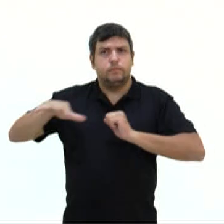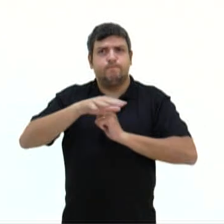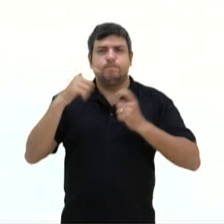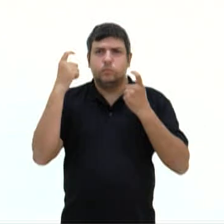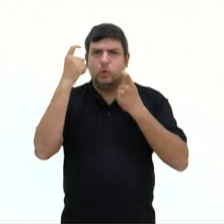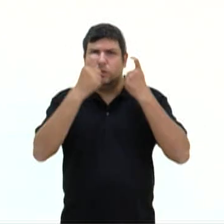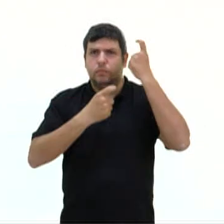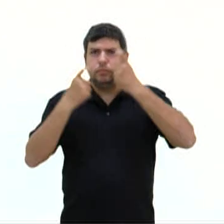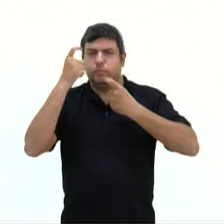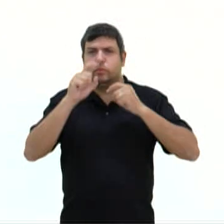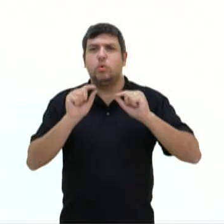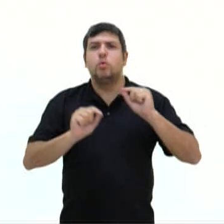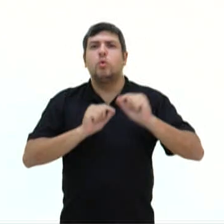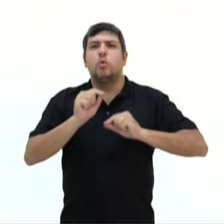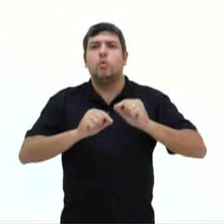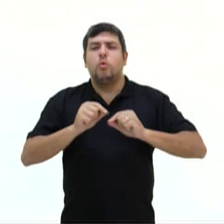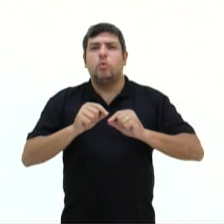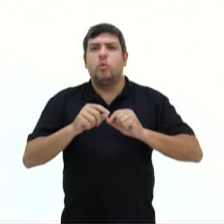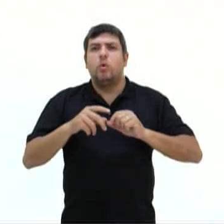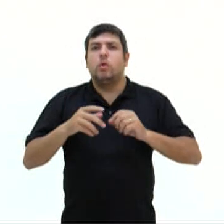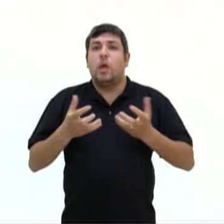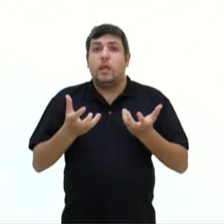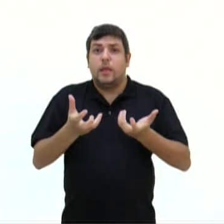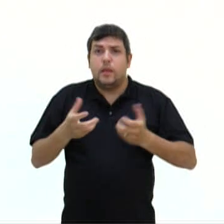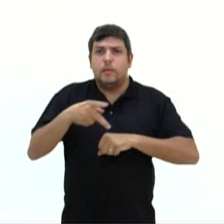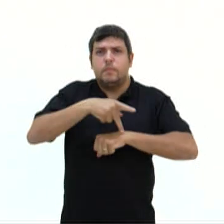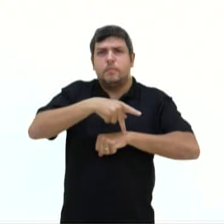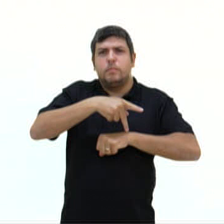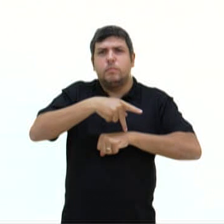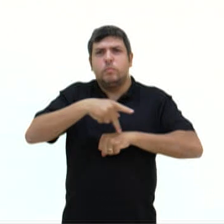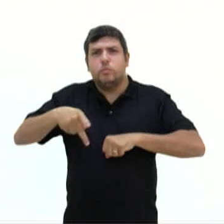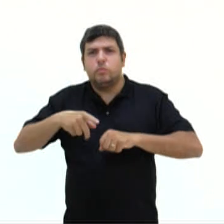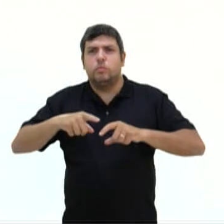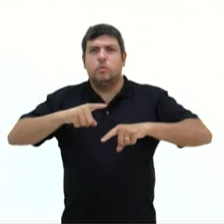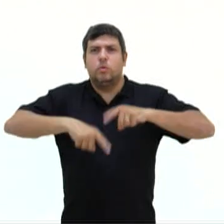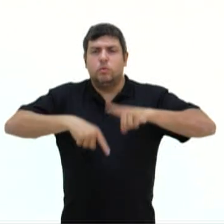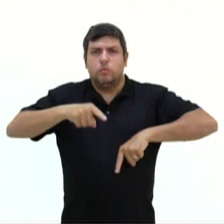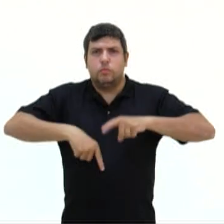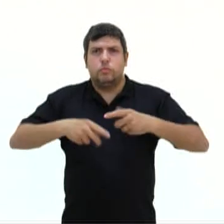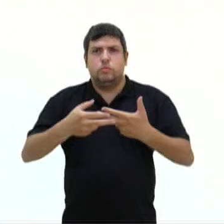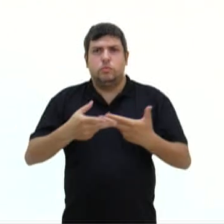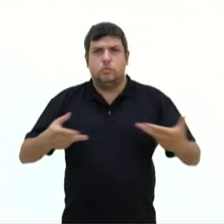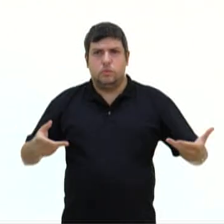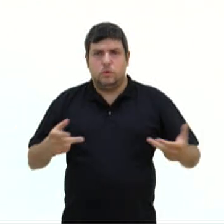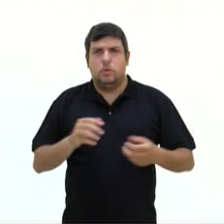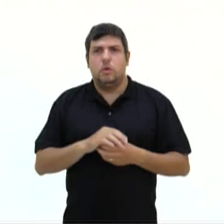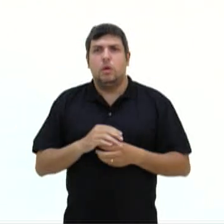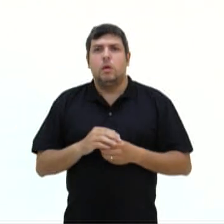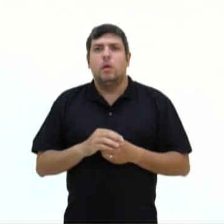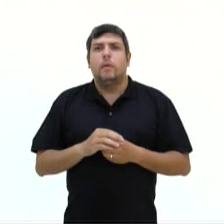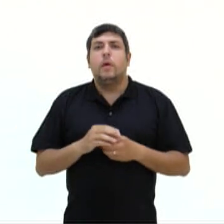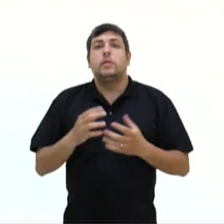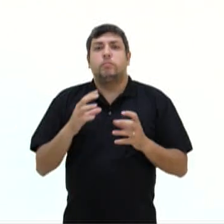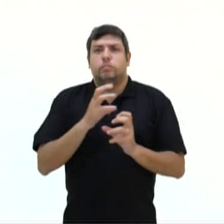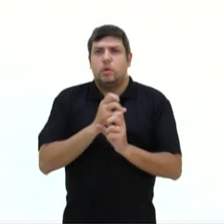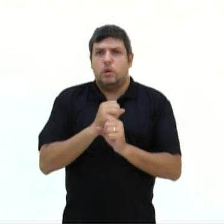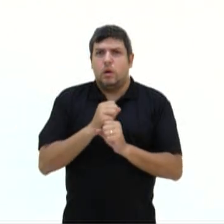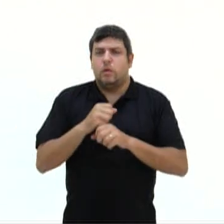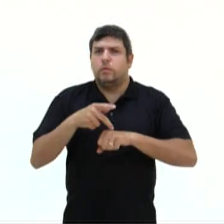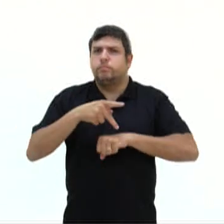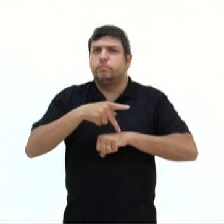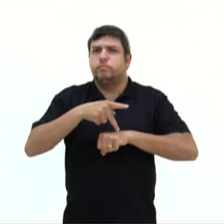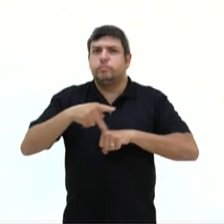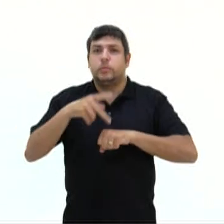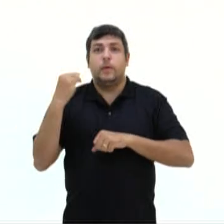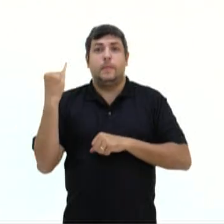ter mais pureza nos seus reagentes para ter maior rendimento nos seus produtos. Tá? Então, calcular a pureza é uma coisa muito